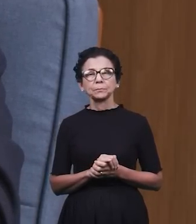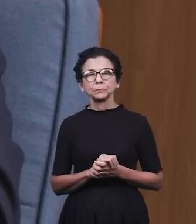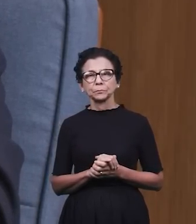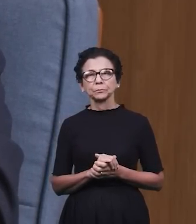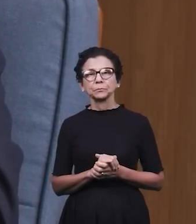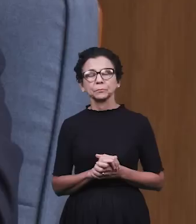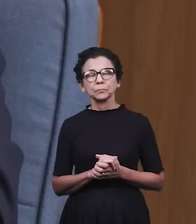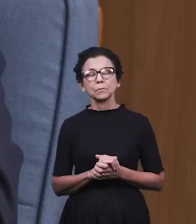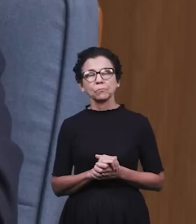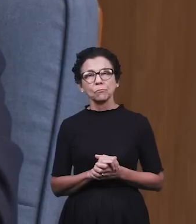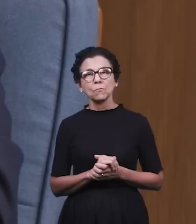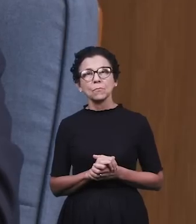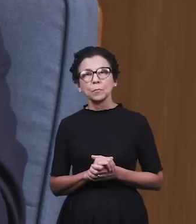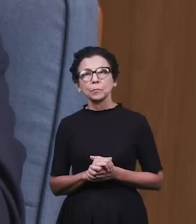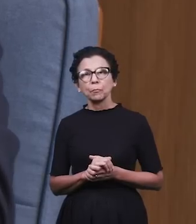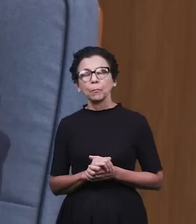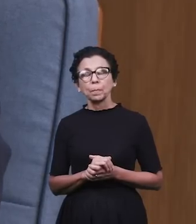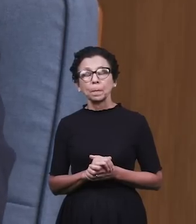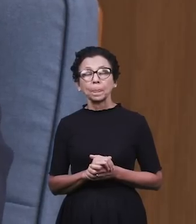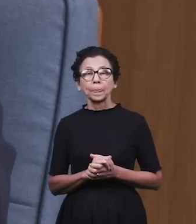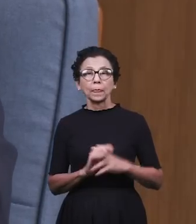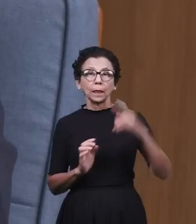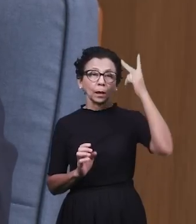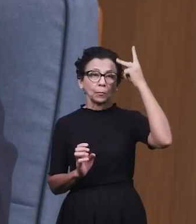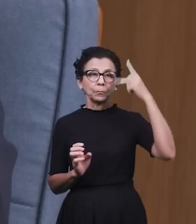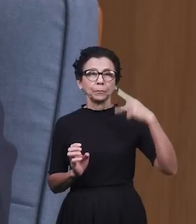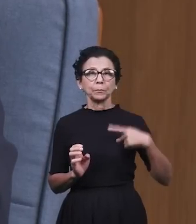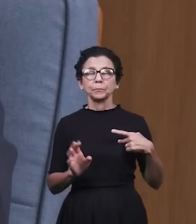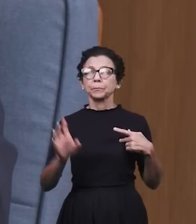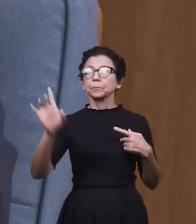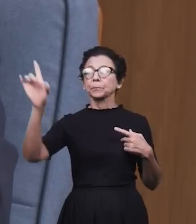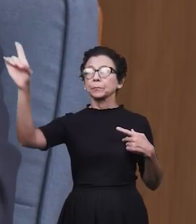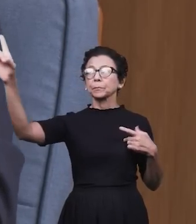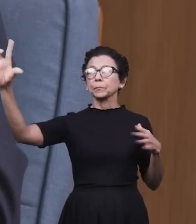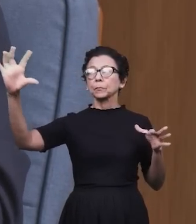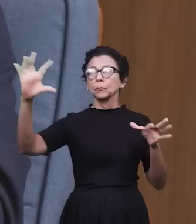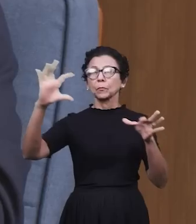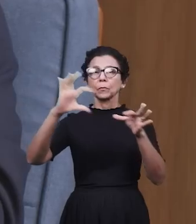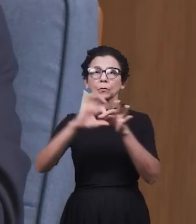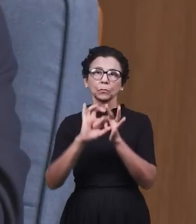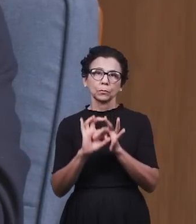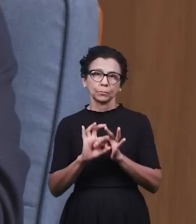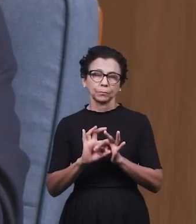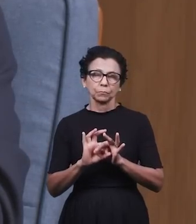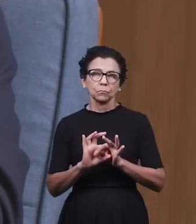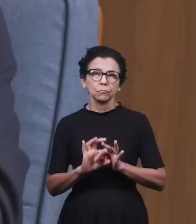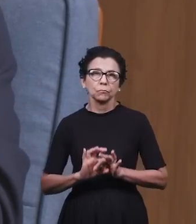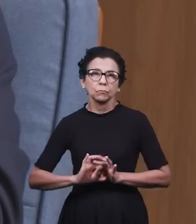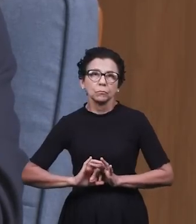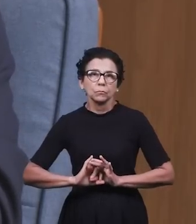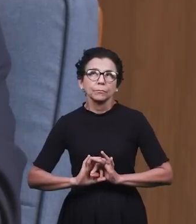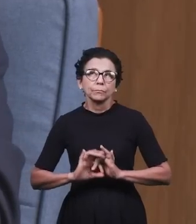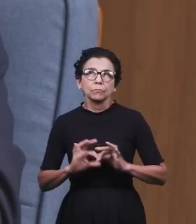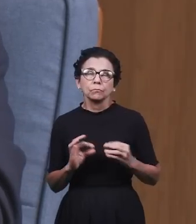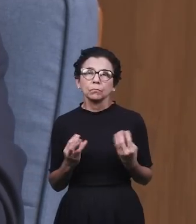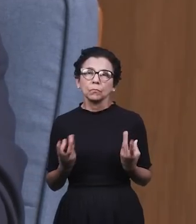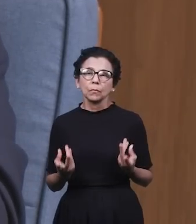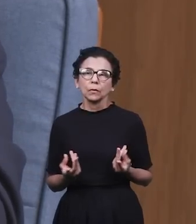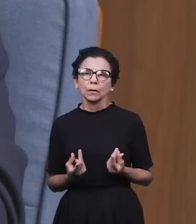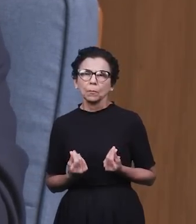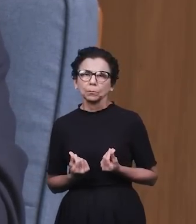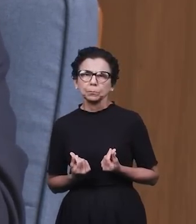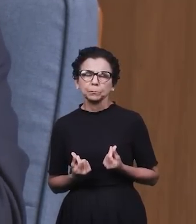se relacionar, ter comunhão com o homem. E quando a gente fala do governo